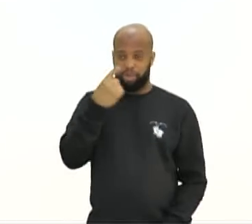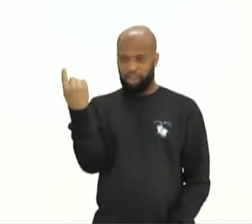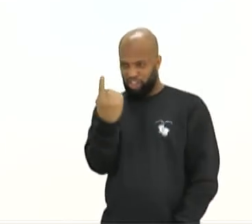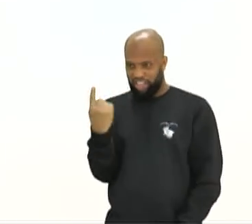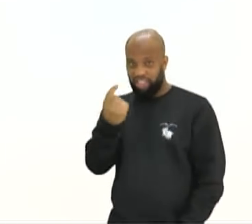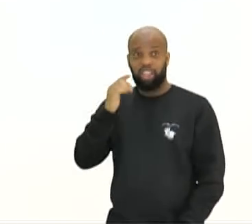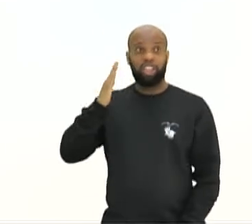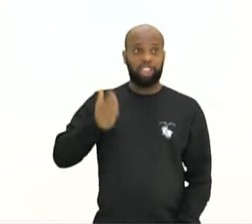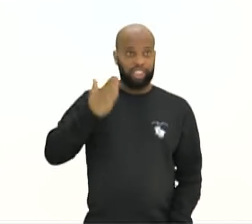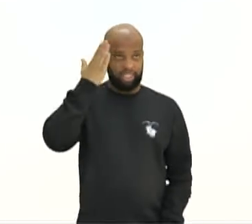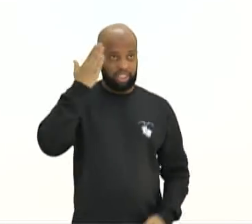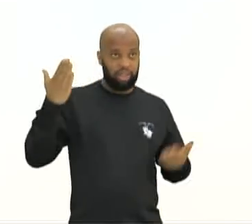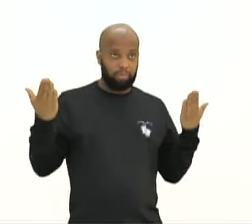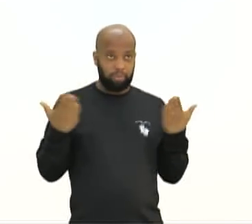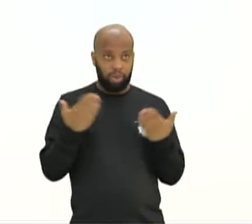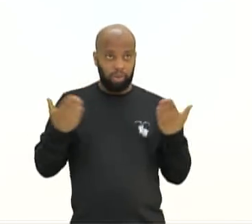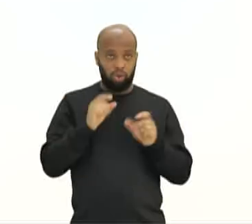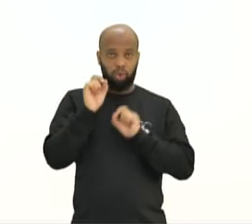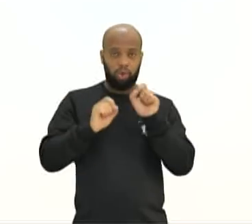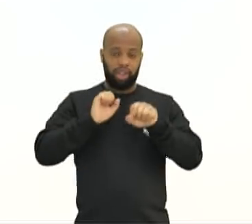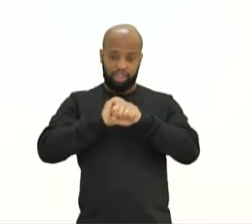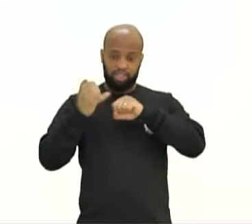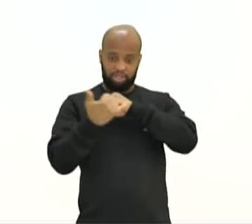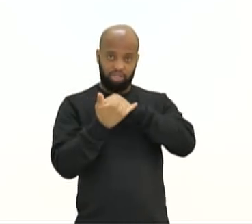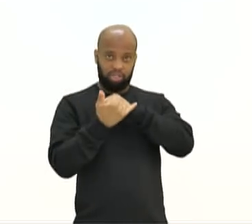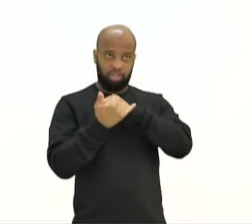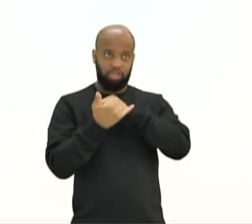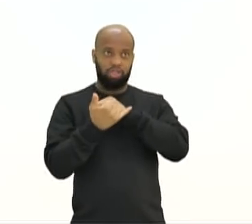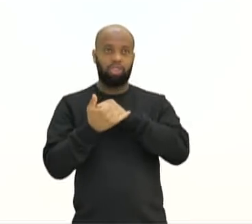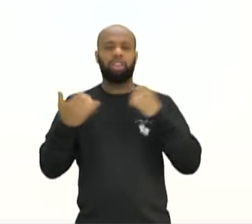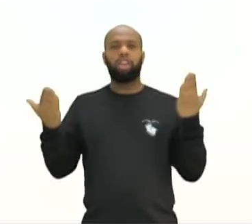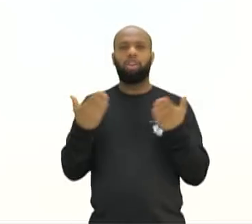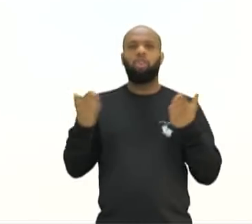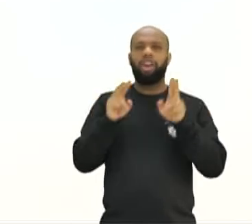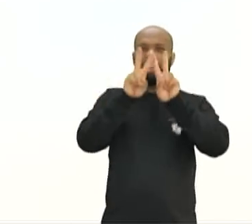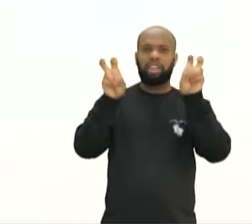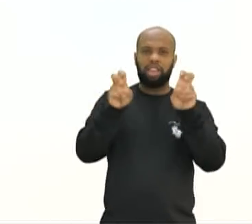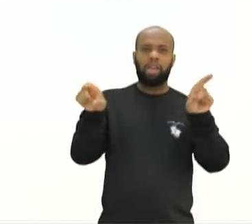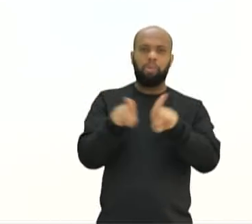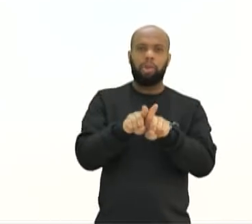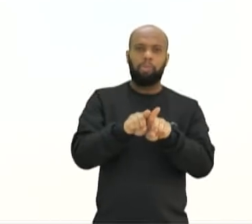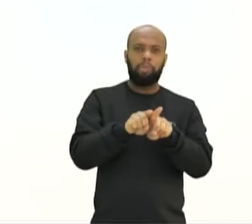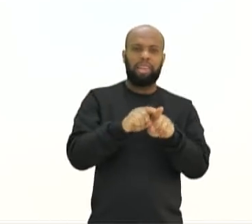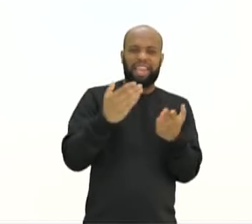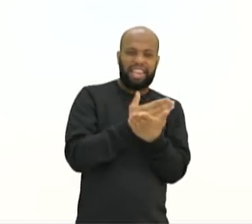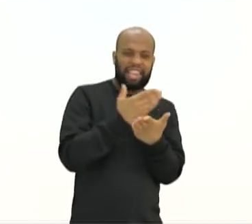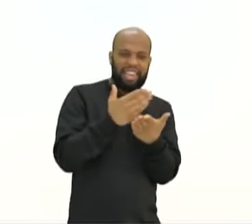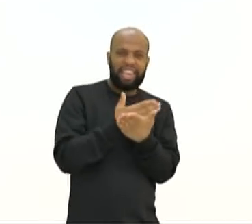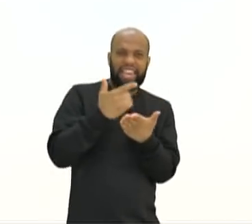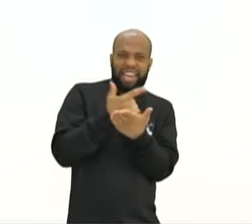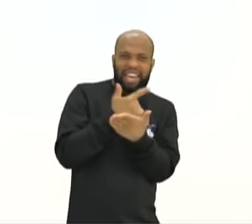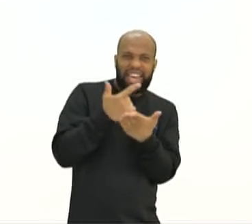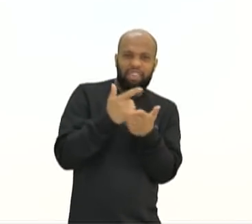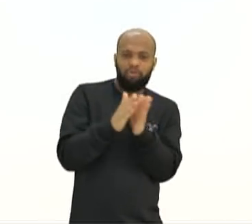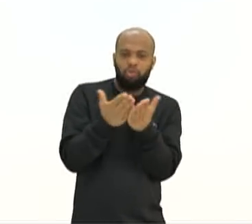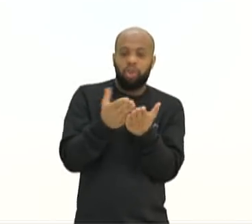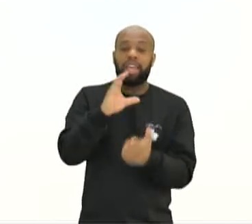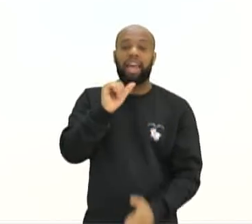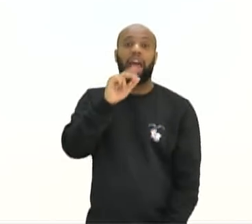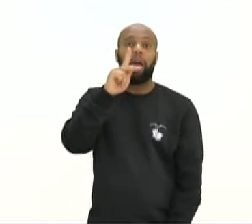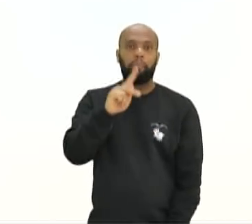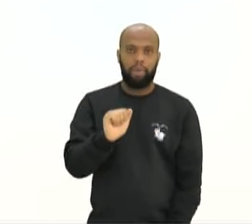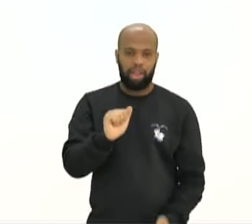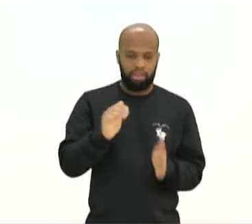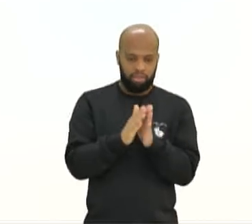então a gente já sabe, né, que se trata de um adjetivo, e só pelo título e a capa, então verifiquem bem a capa,